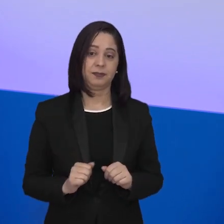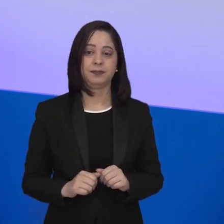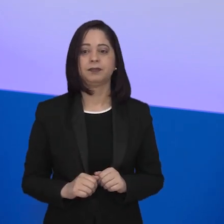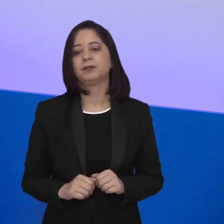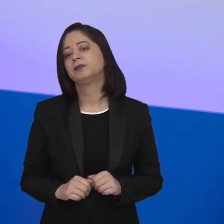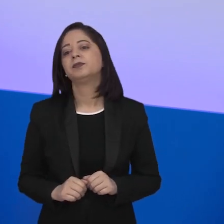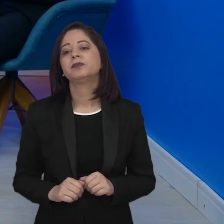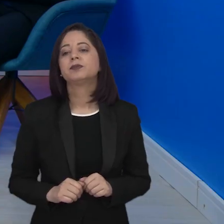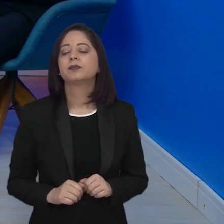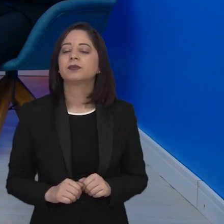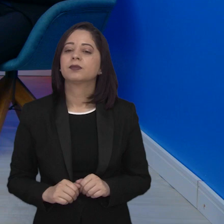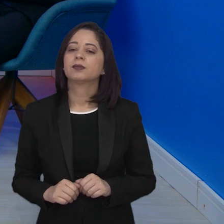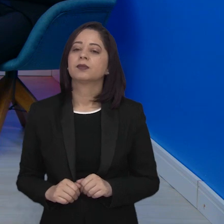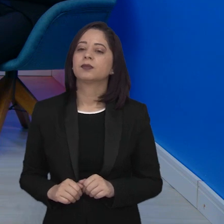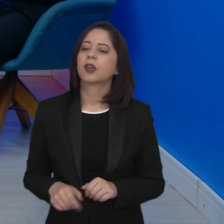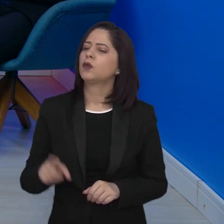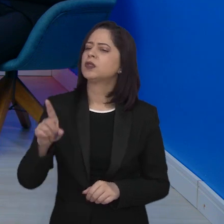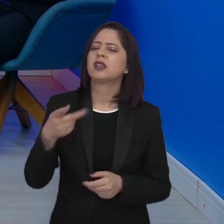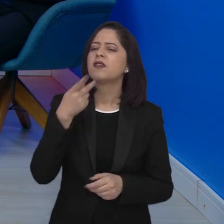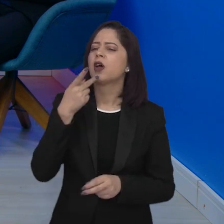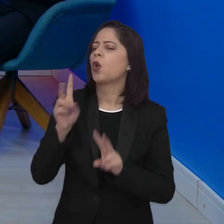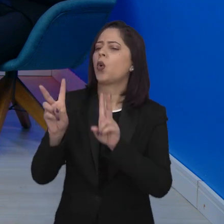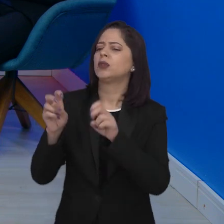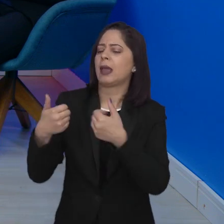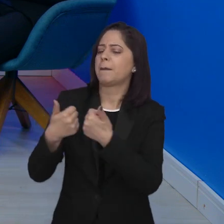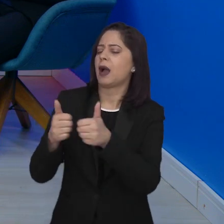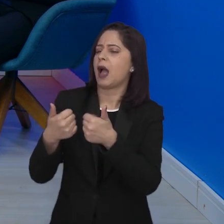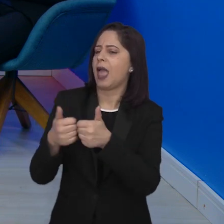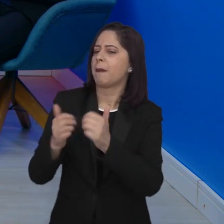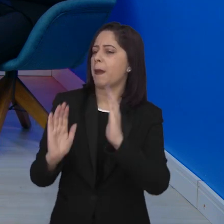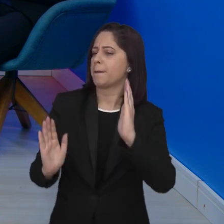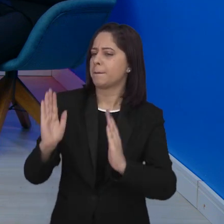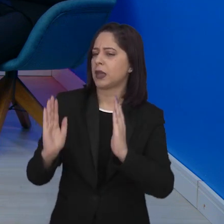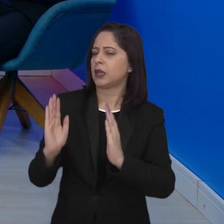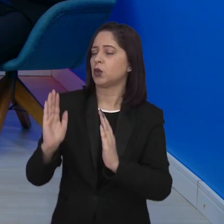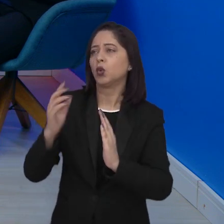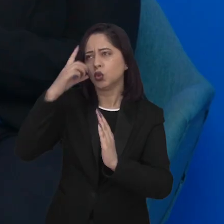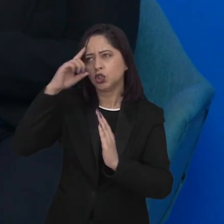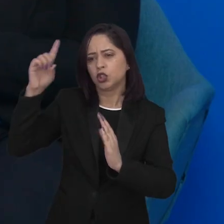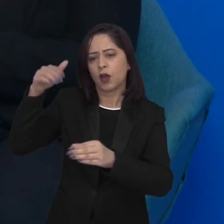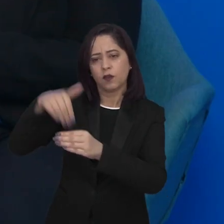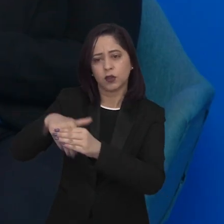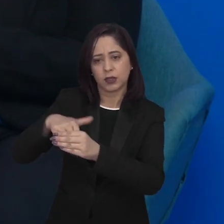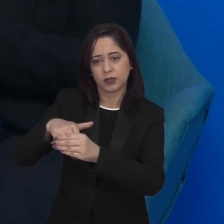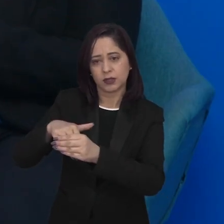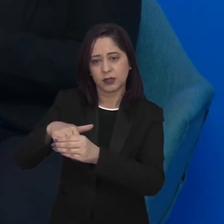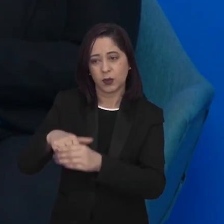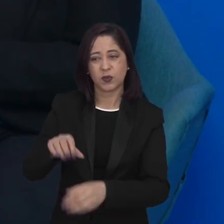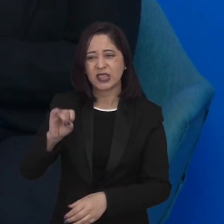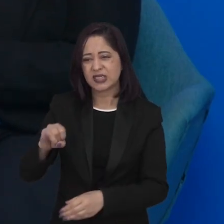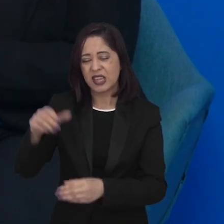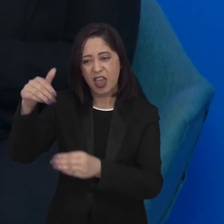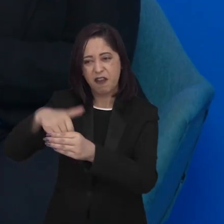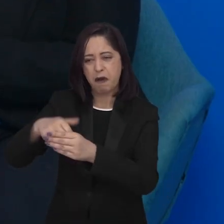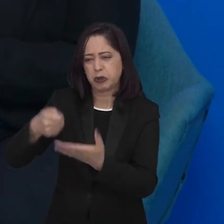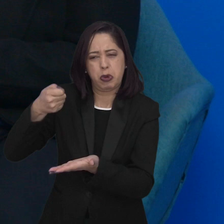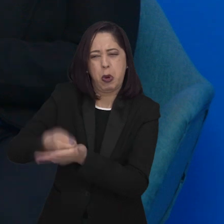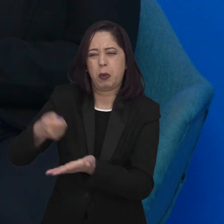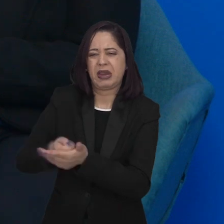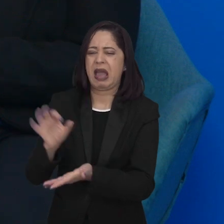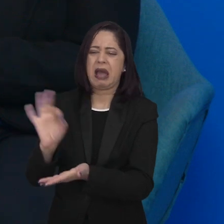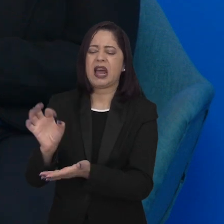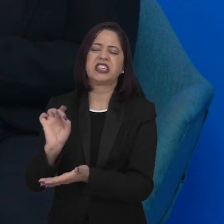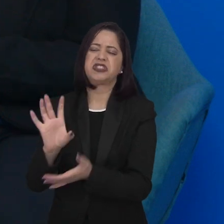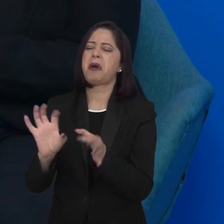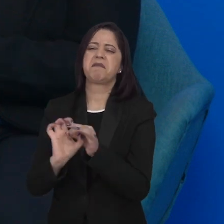que participam. Pensando nisso que você comentou sobre o transporte, né, na época de eleição, no dia da votação, se o voto não fosse obrigatório, de